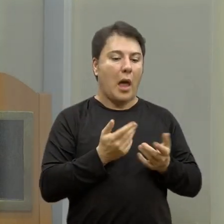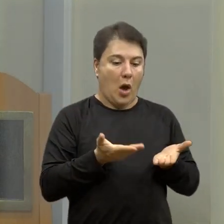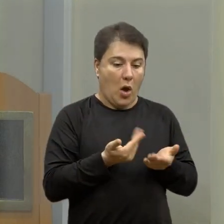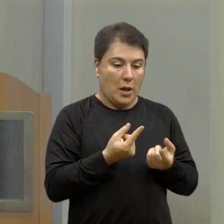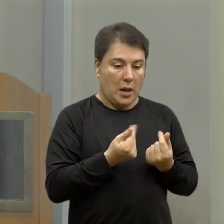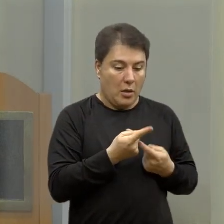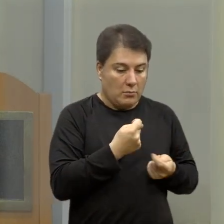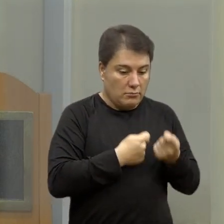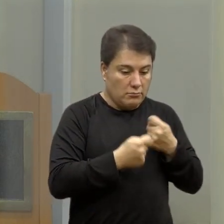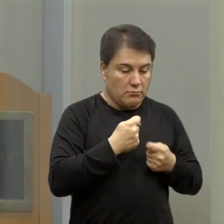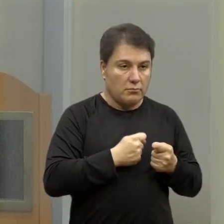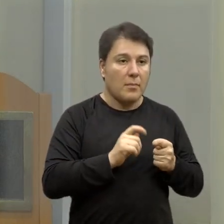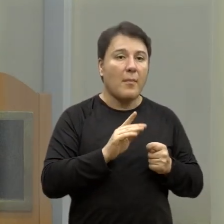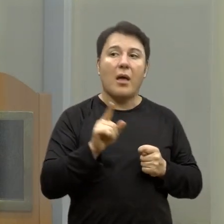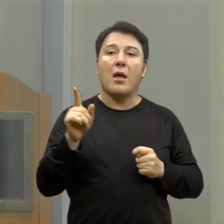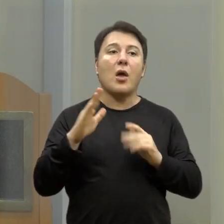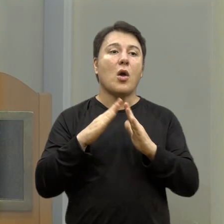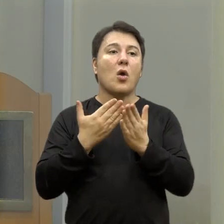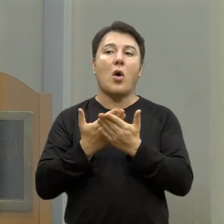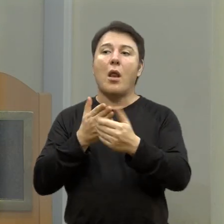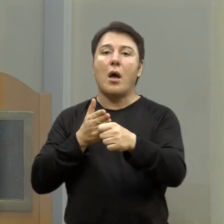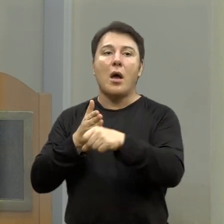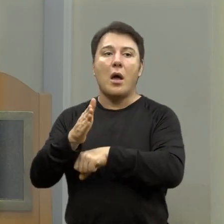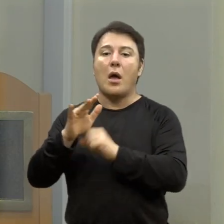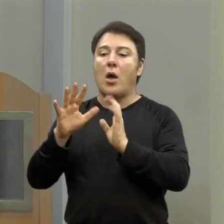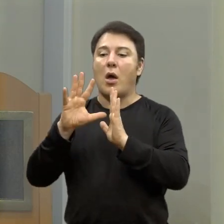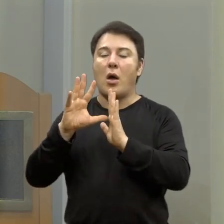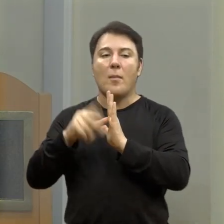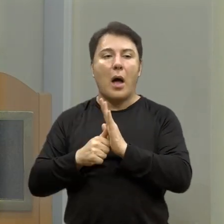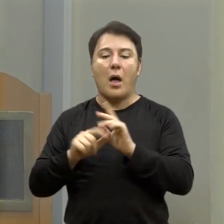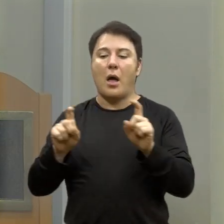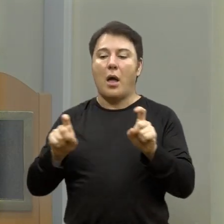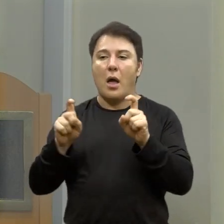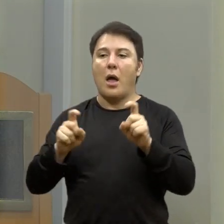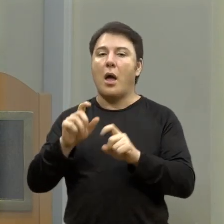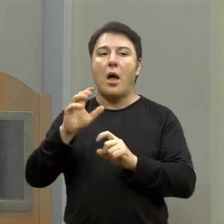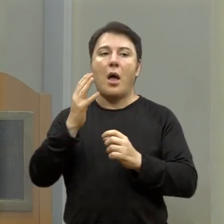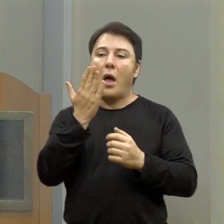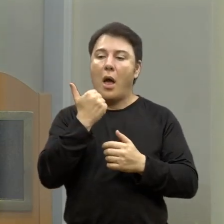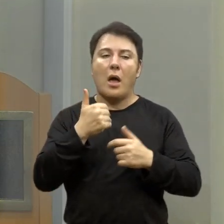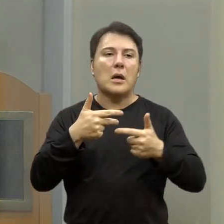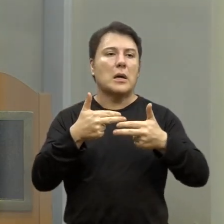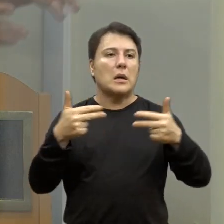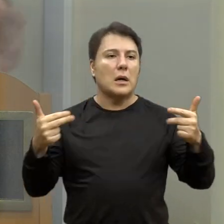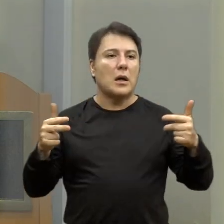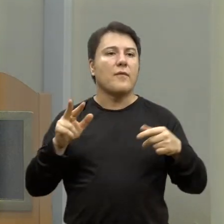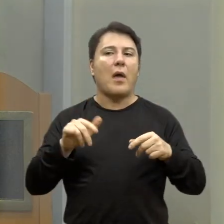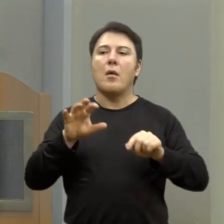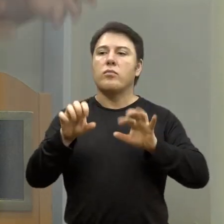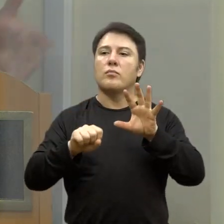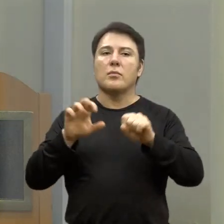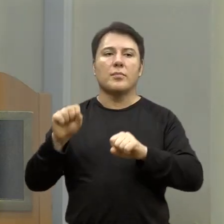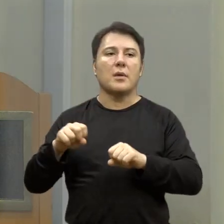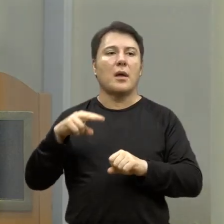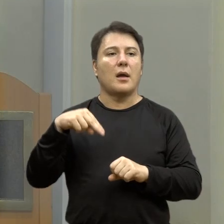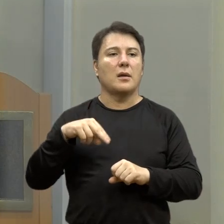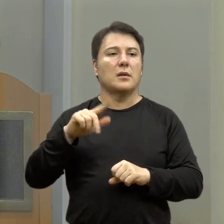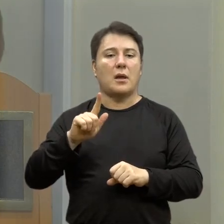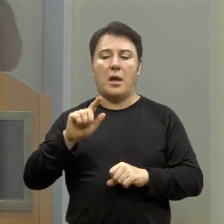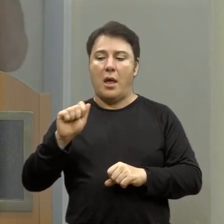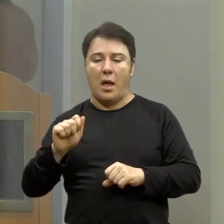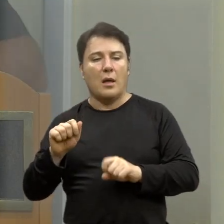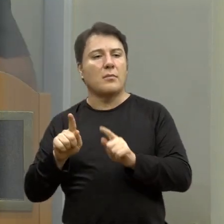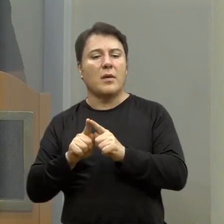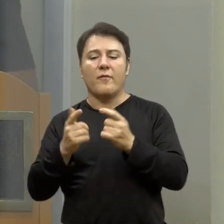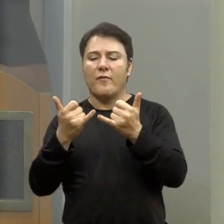caro, porque vai invadir a escola, e vai roubar computador, vai roubar a merenda, e vai roubar os equipamentos técnicos, e vai roubar o NGA e a fiação, e